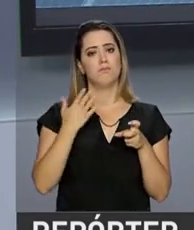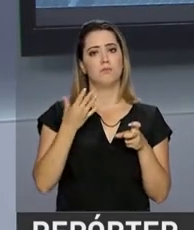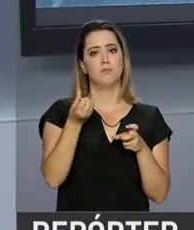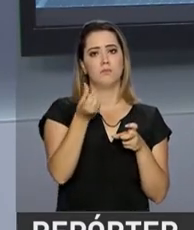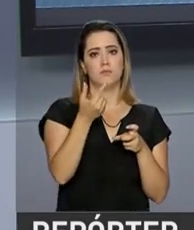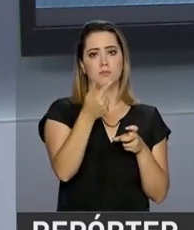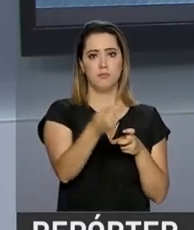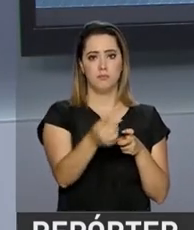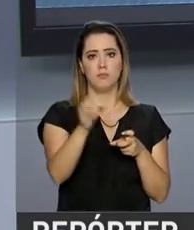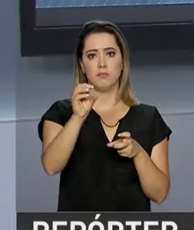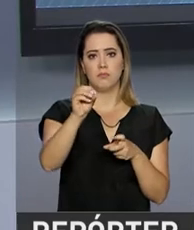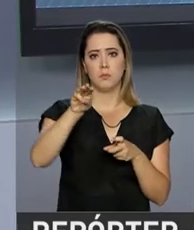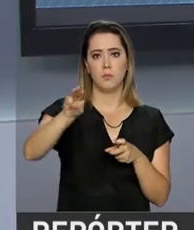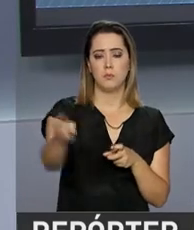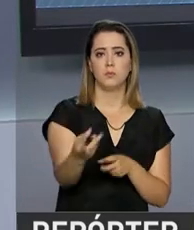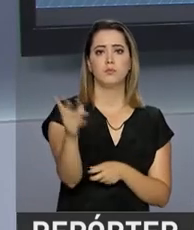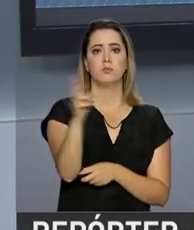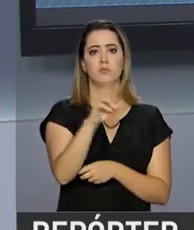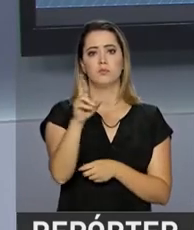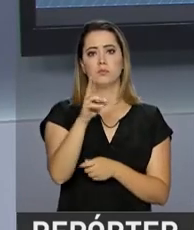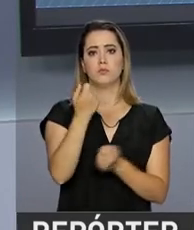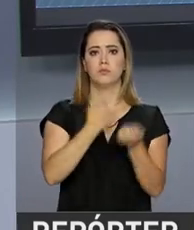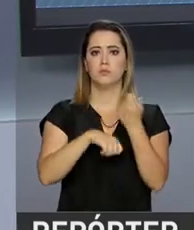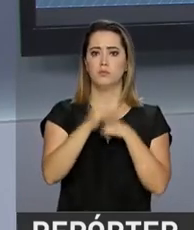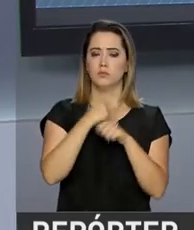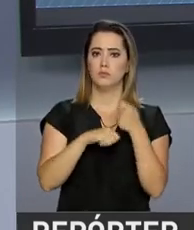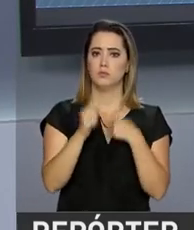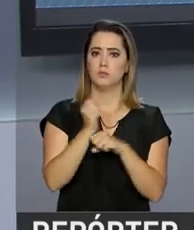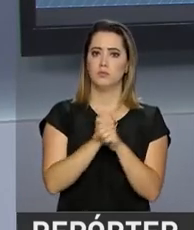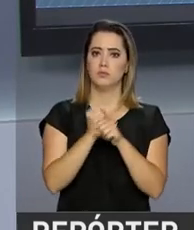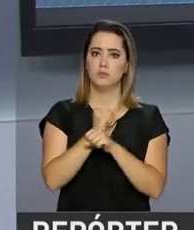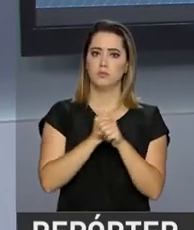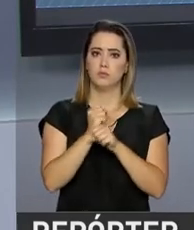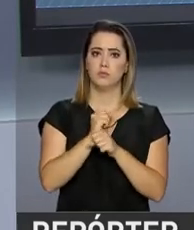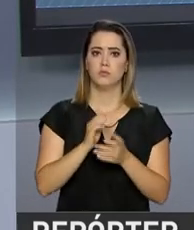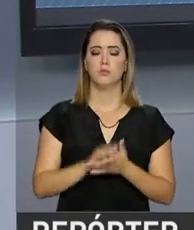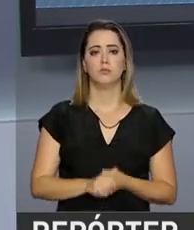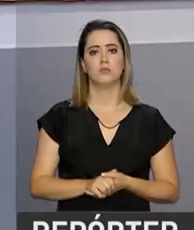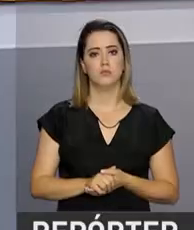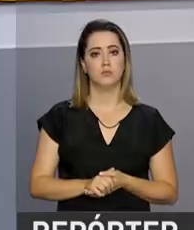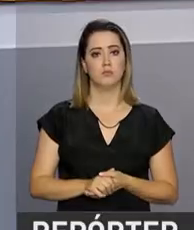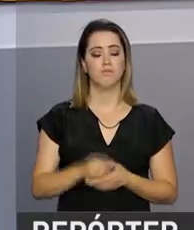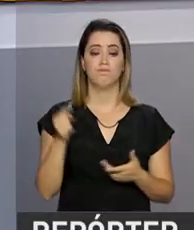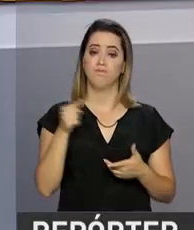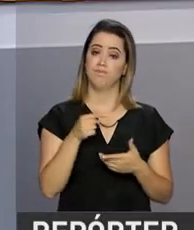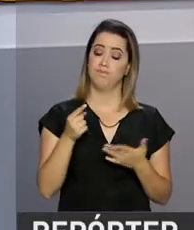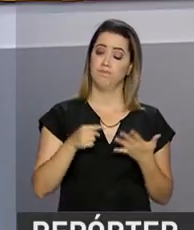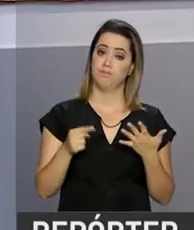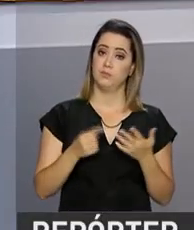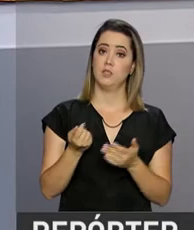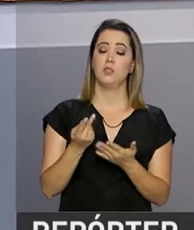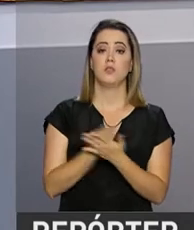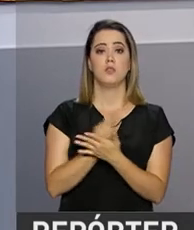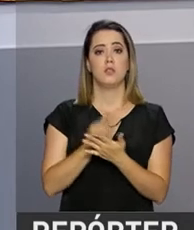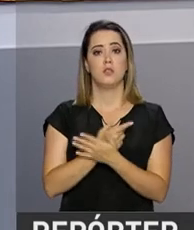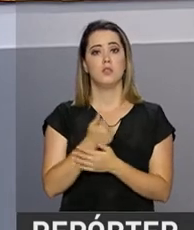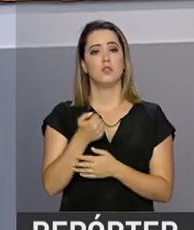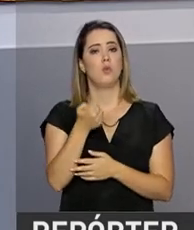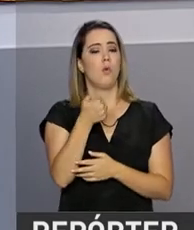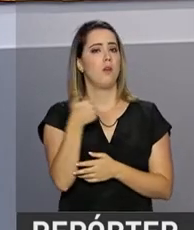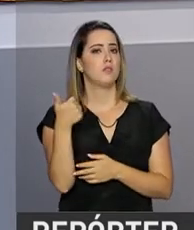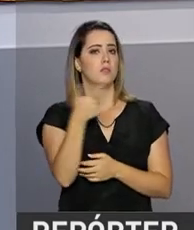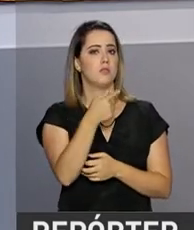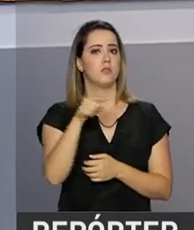que 670 milhões de reais sejam economizados por ano entre as irregularidades a via quase